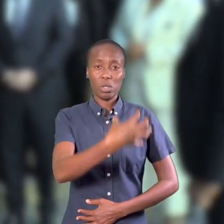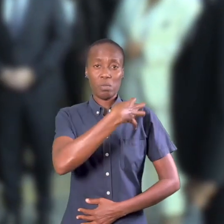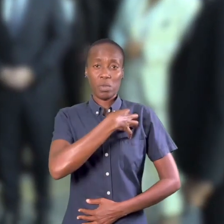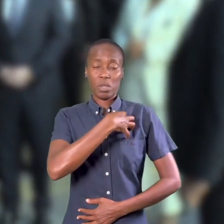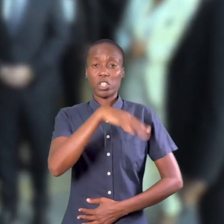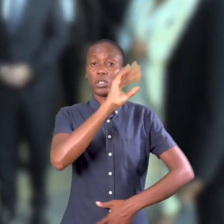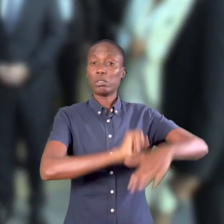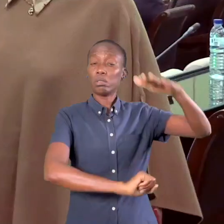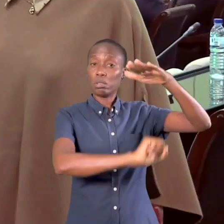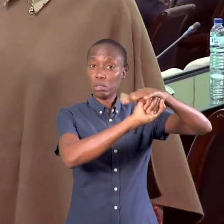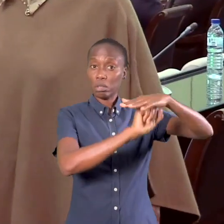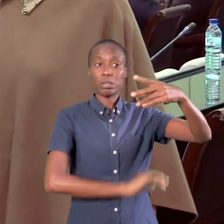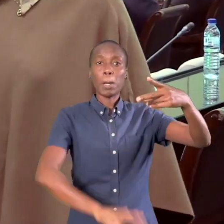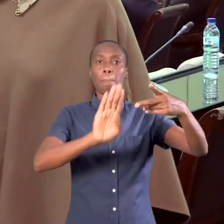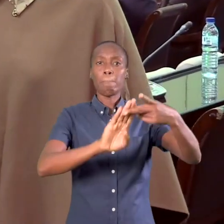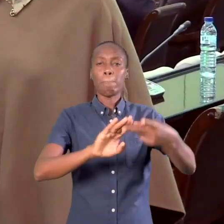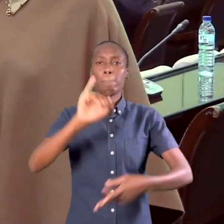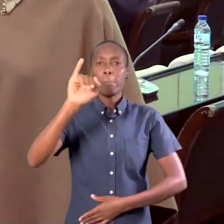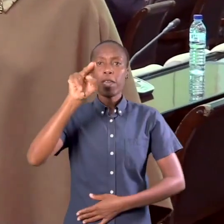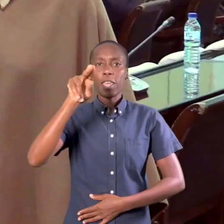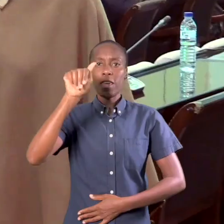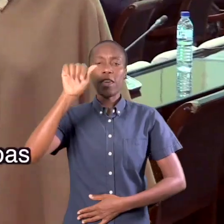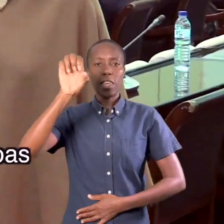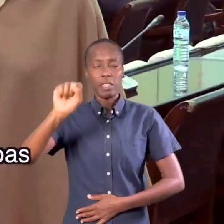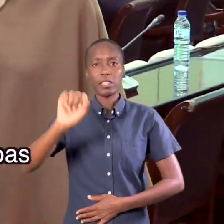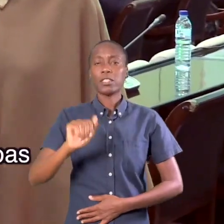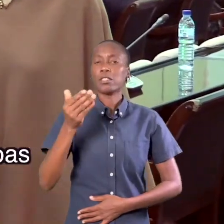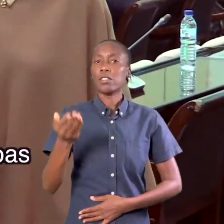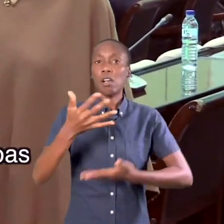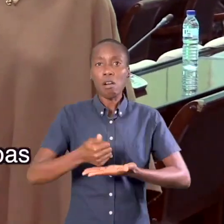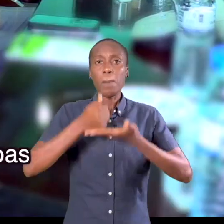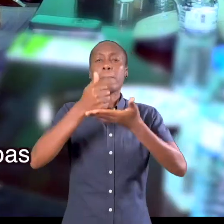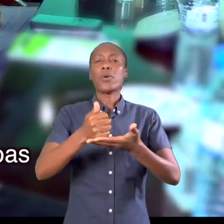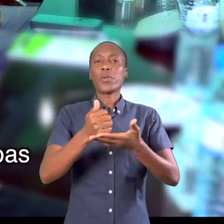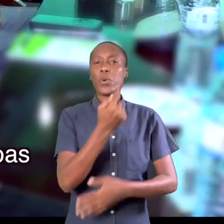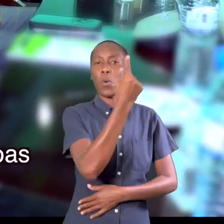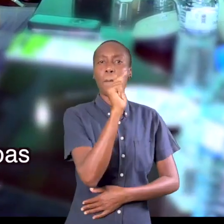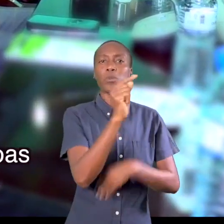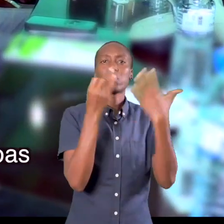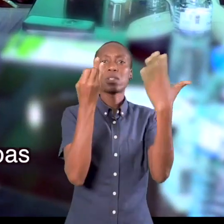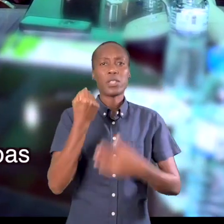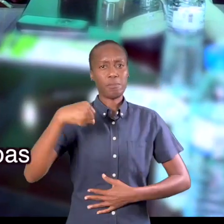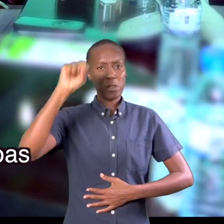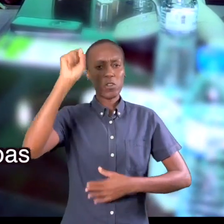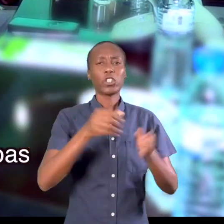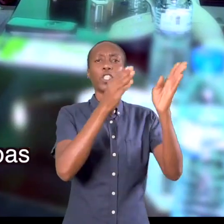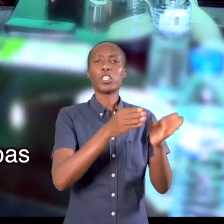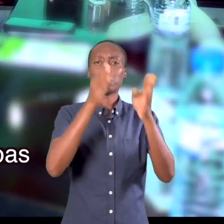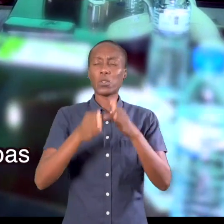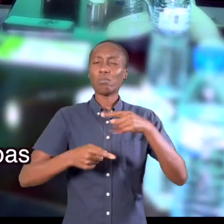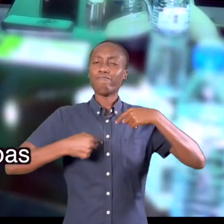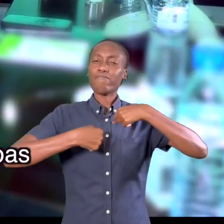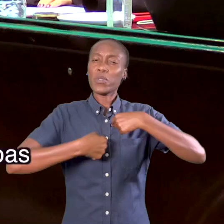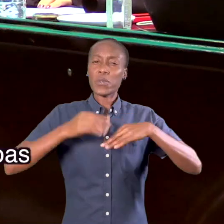2022, o Ministério do Gênero, Criança e Ação Social, através do INAS, apoia 1,7 milhões de